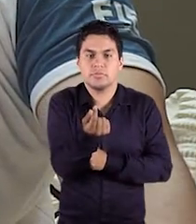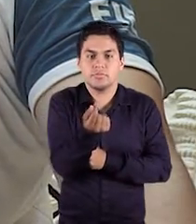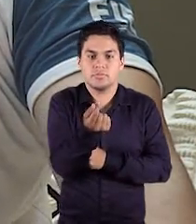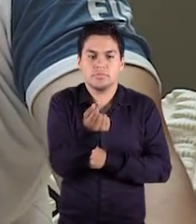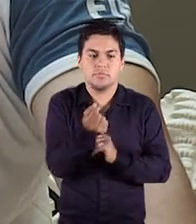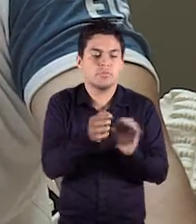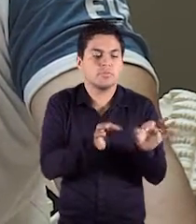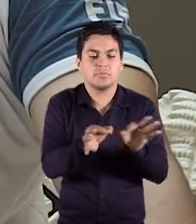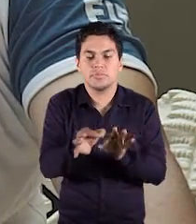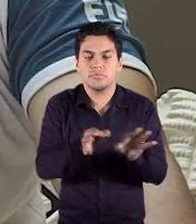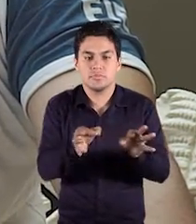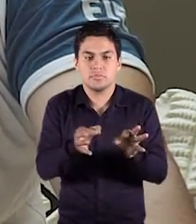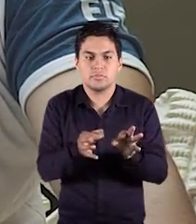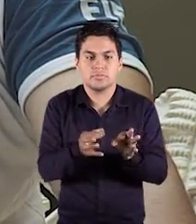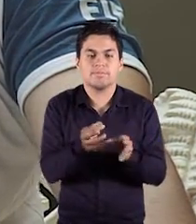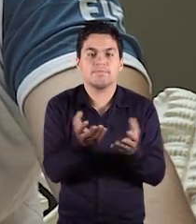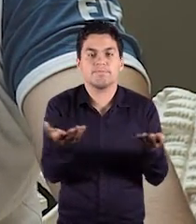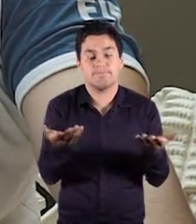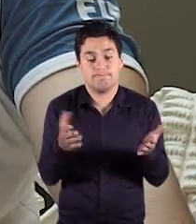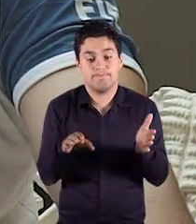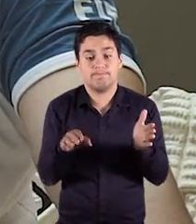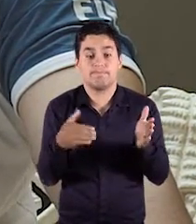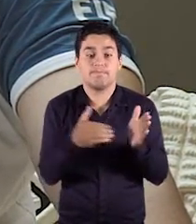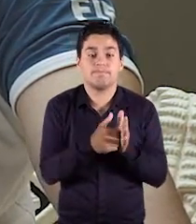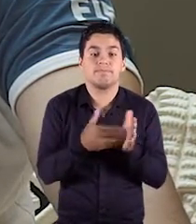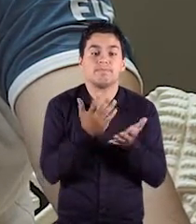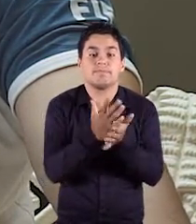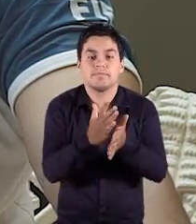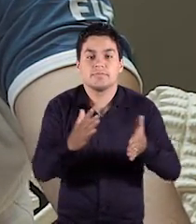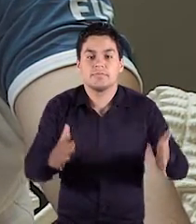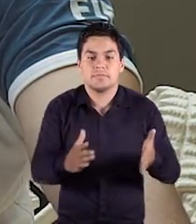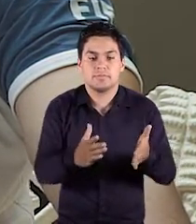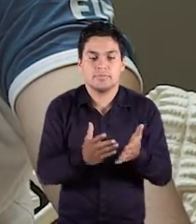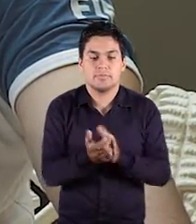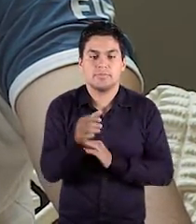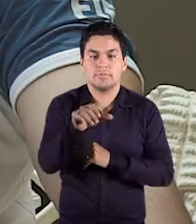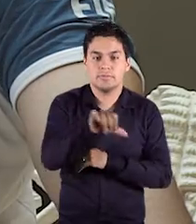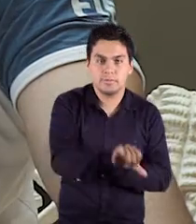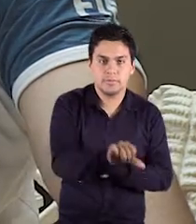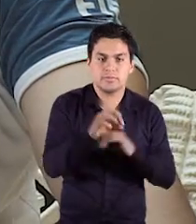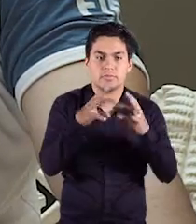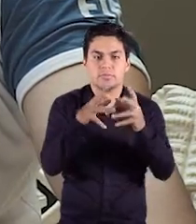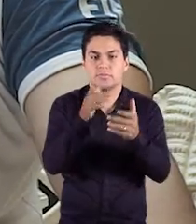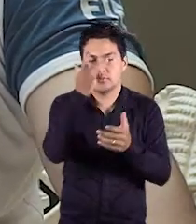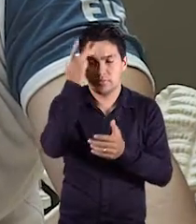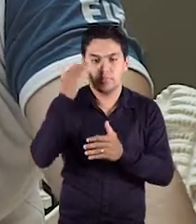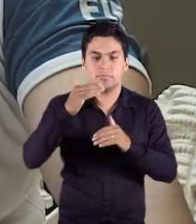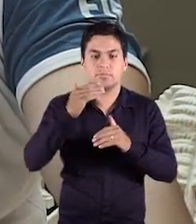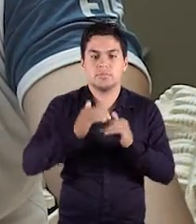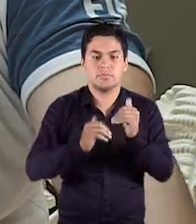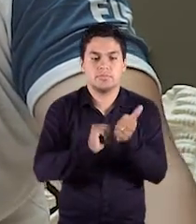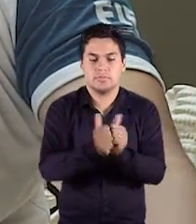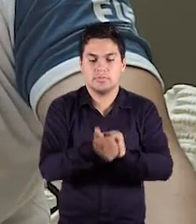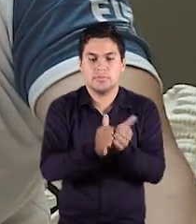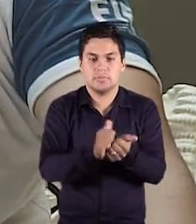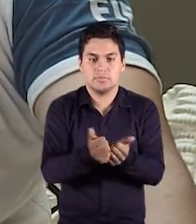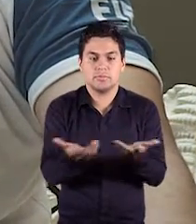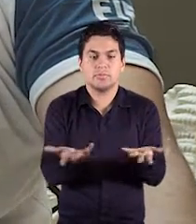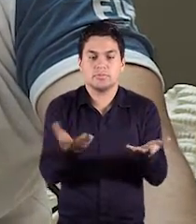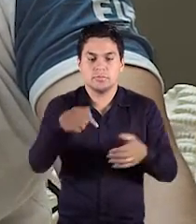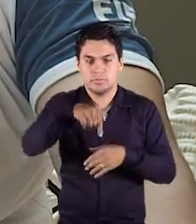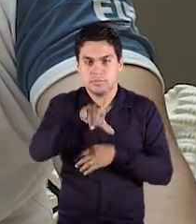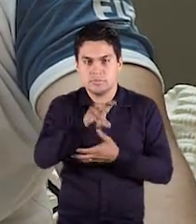de estrutura. Isso acaba levando os atletas de alto rendimento a jogar fora do estado. Hoje o que falta em Dourados, falta